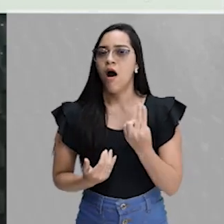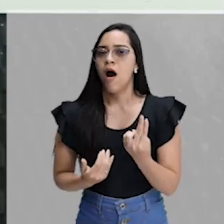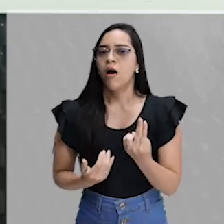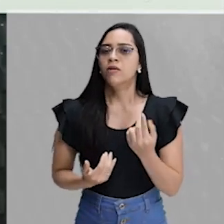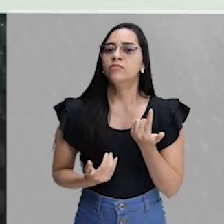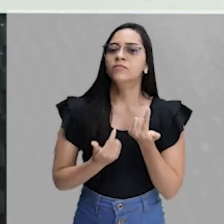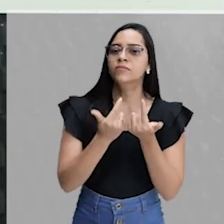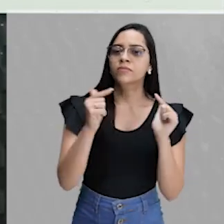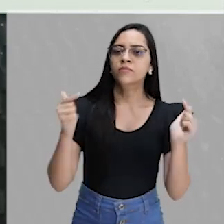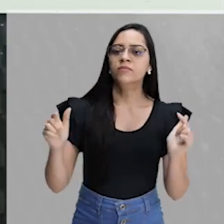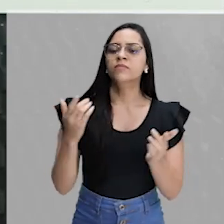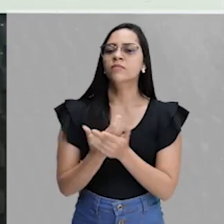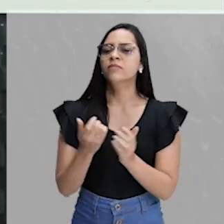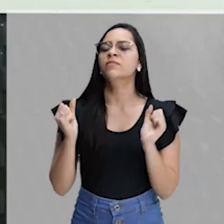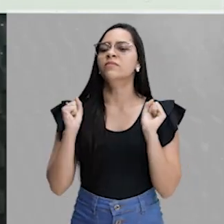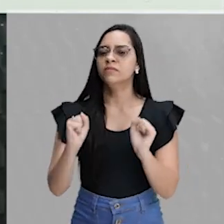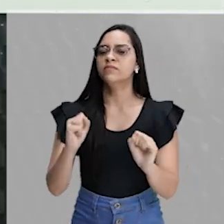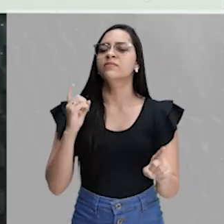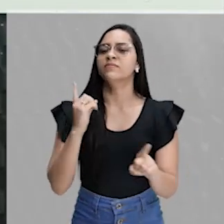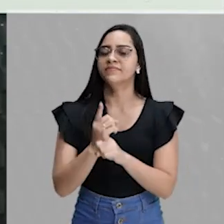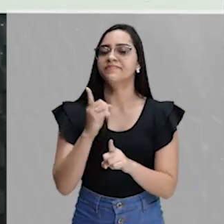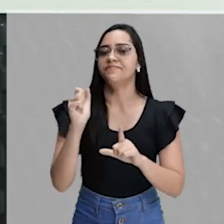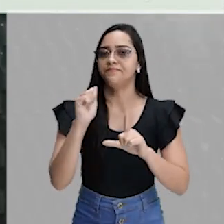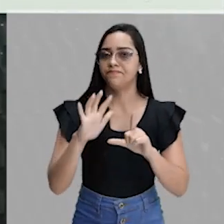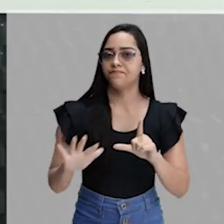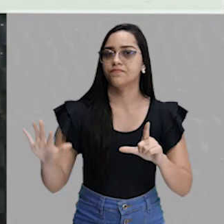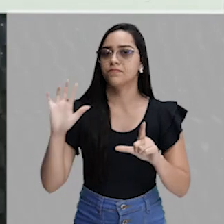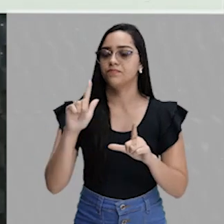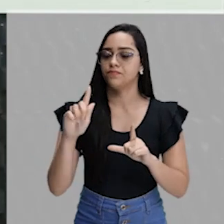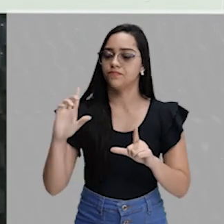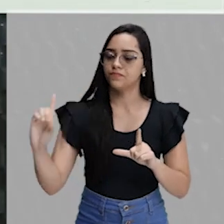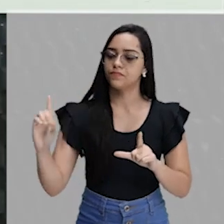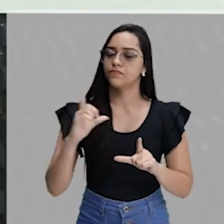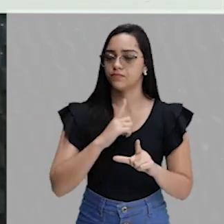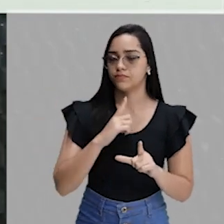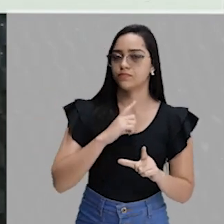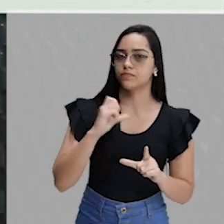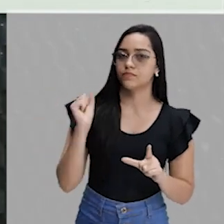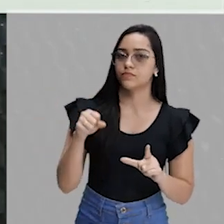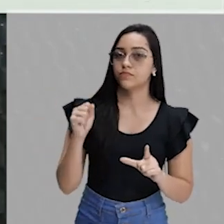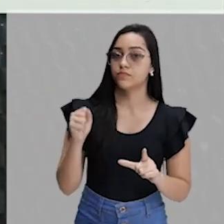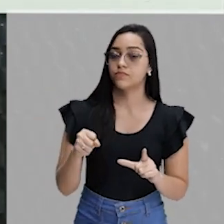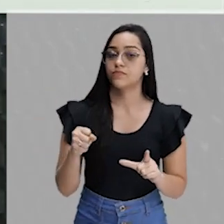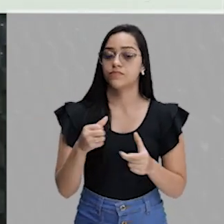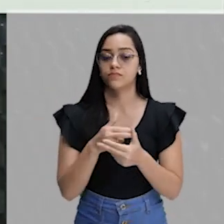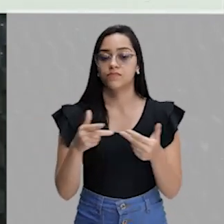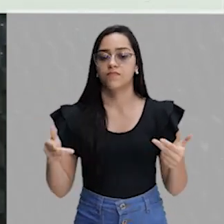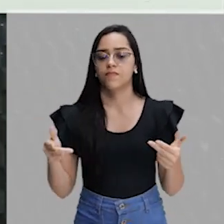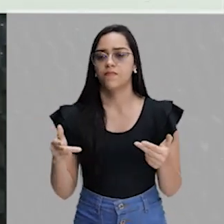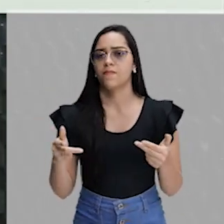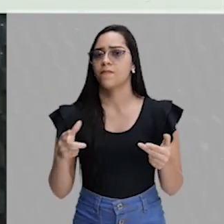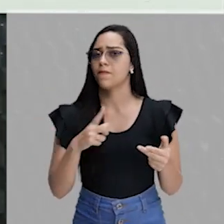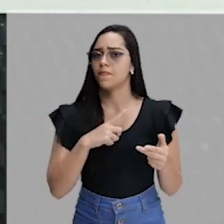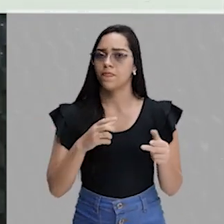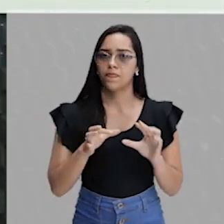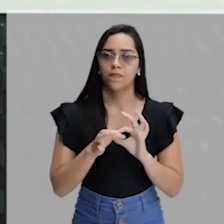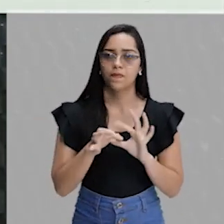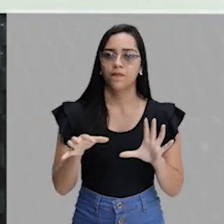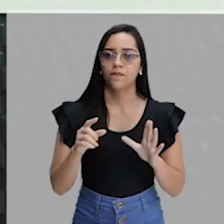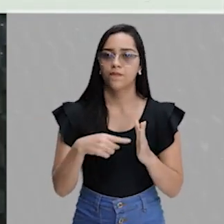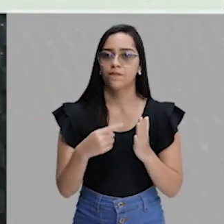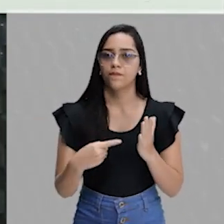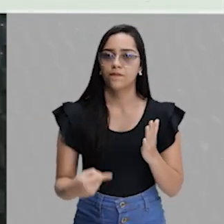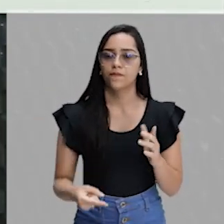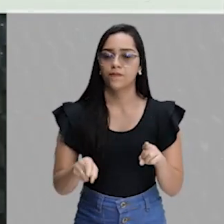aulas, você pode encontrar lá na plataforma Gonçalves Dias, ok? Além de aulas, lá vocês também terão acesso aí às